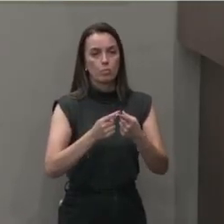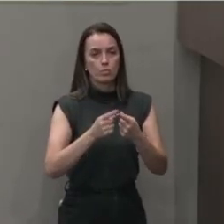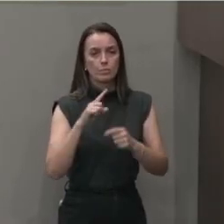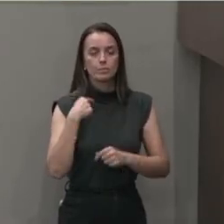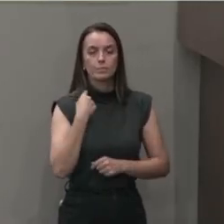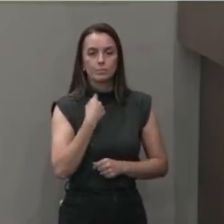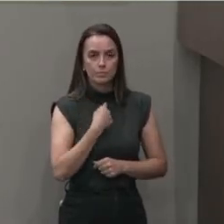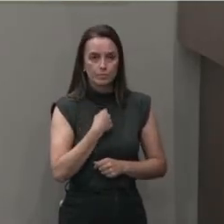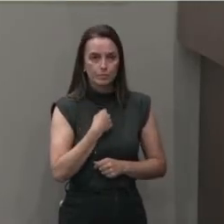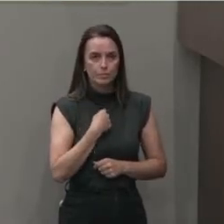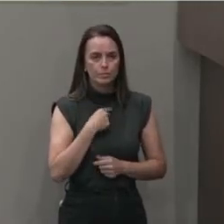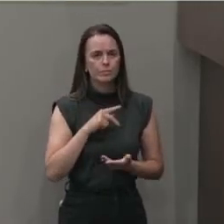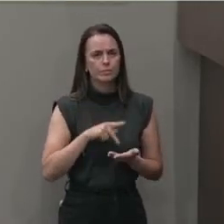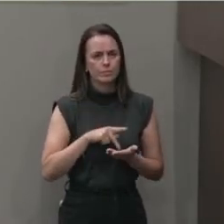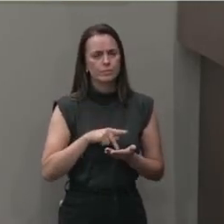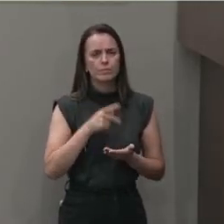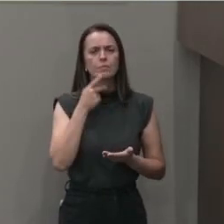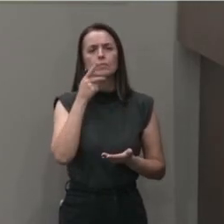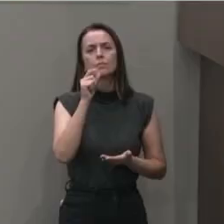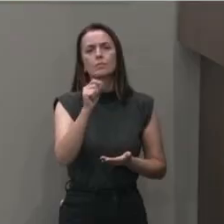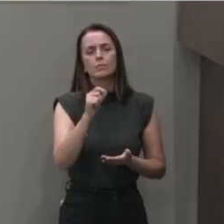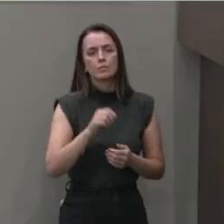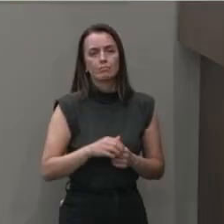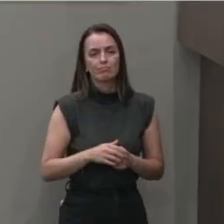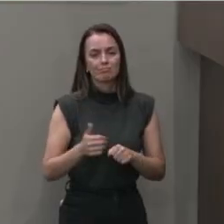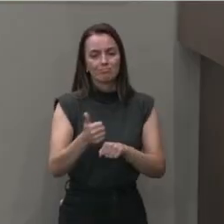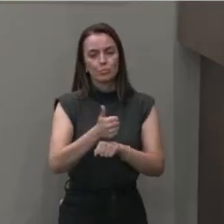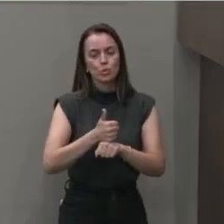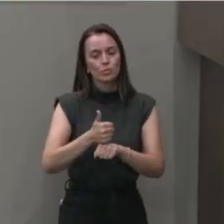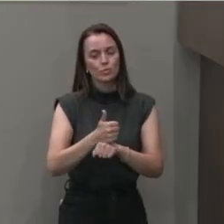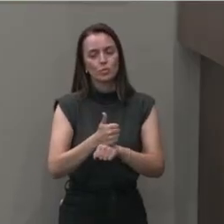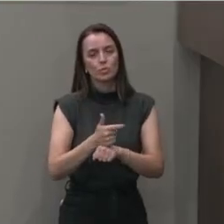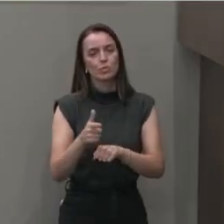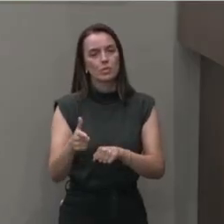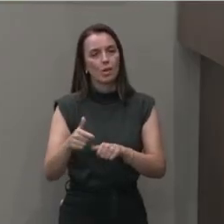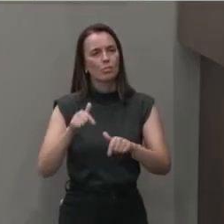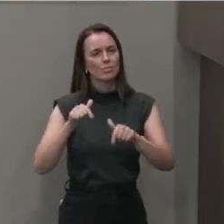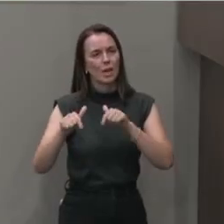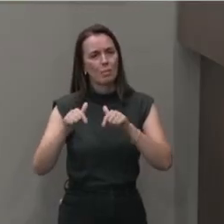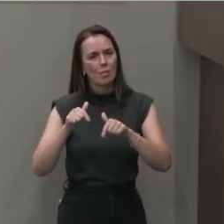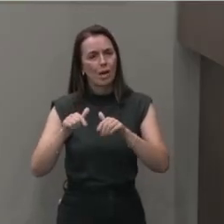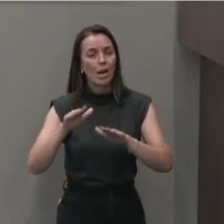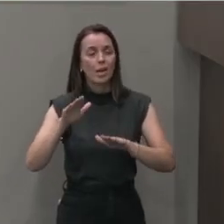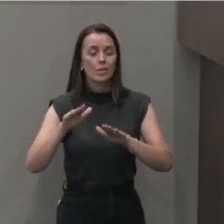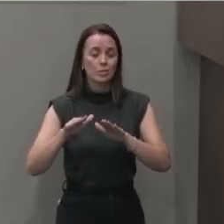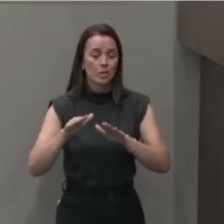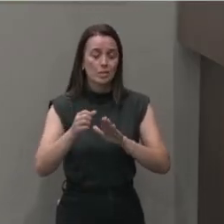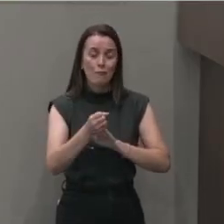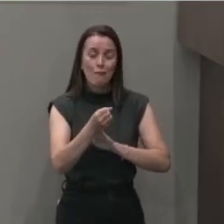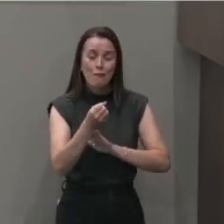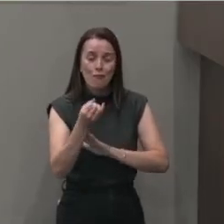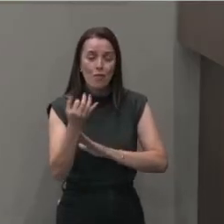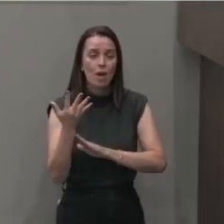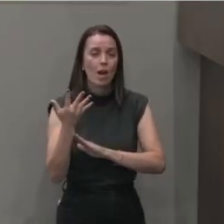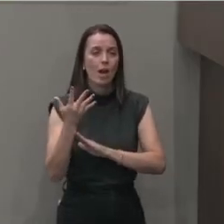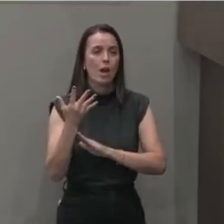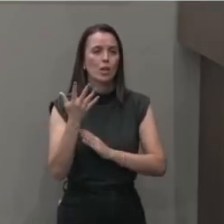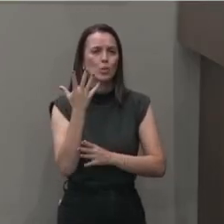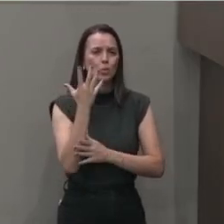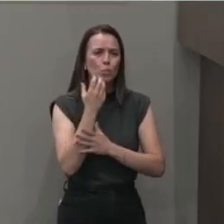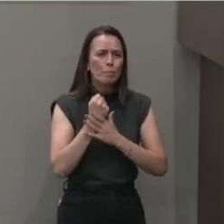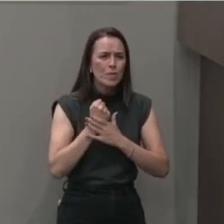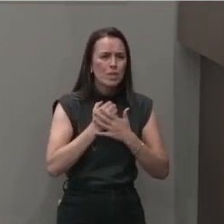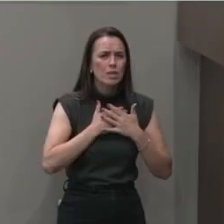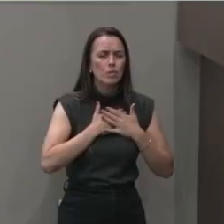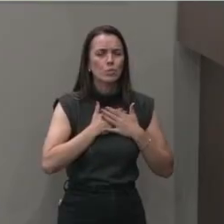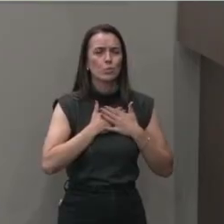realmente de trabalhadores, grande maioria humildes, que com esse trabalho eles levam sustento para